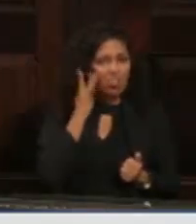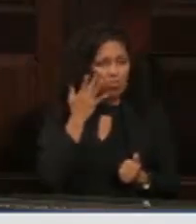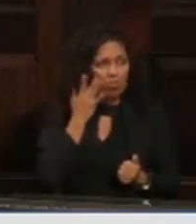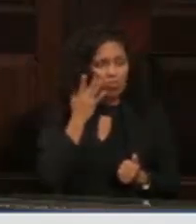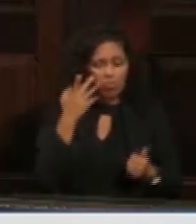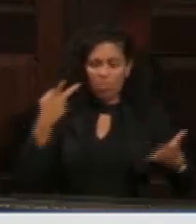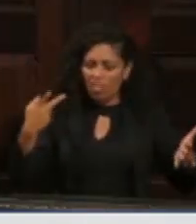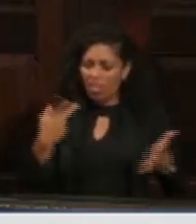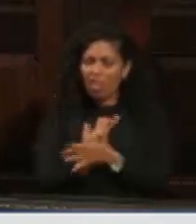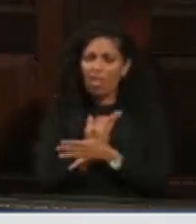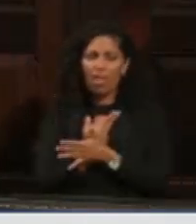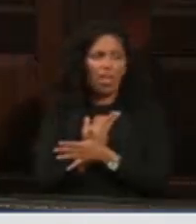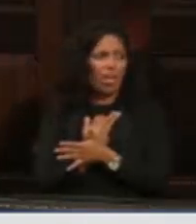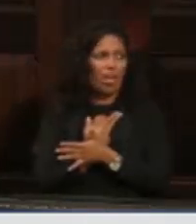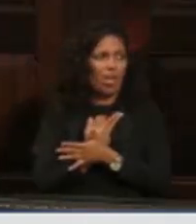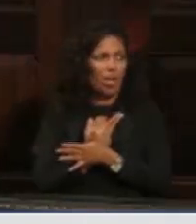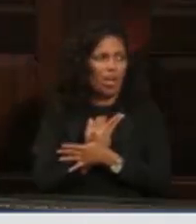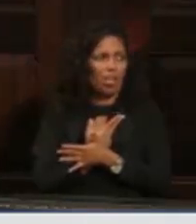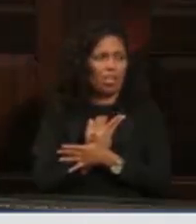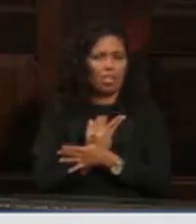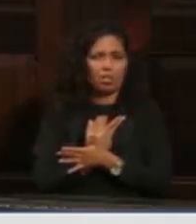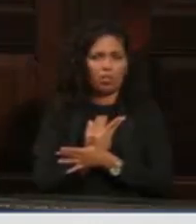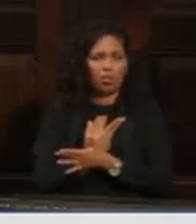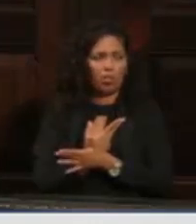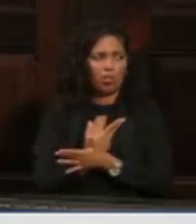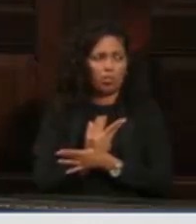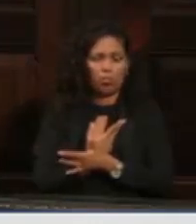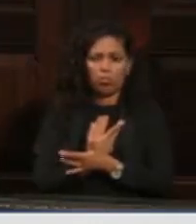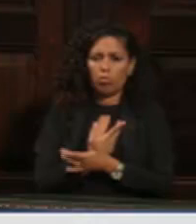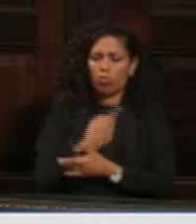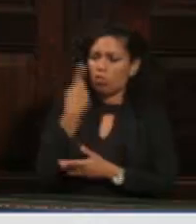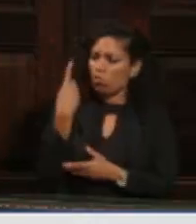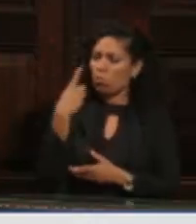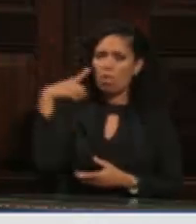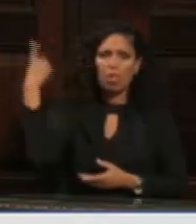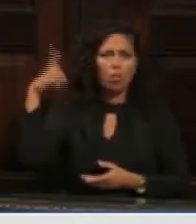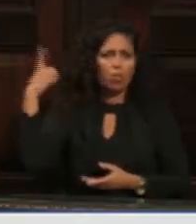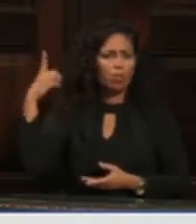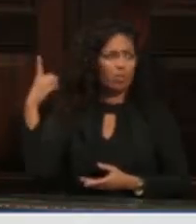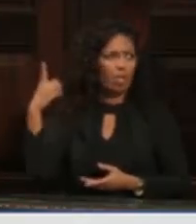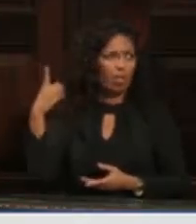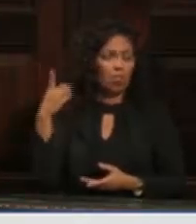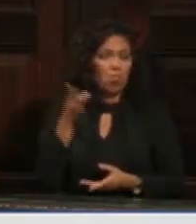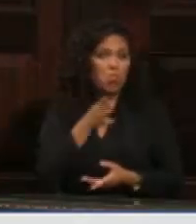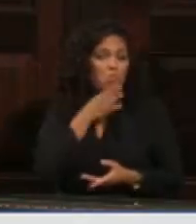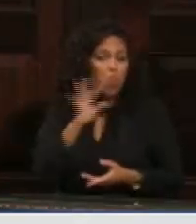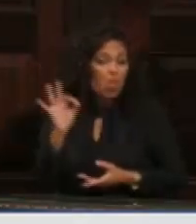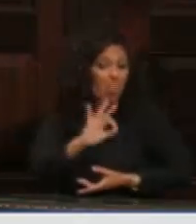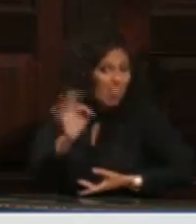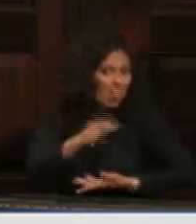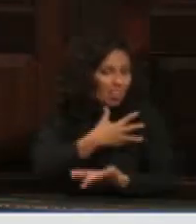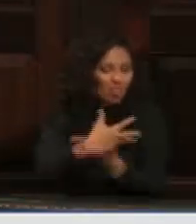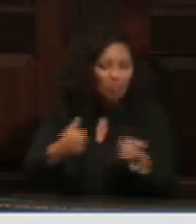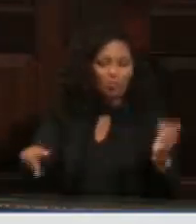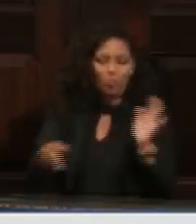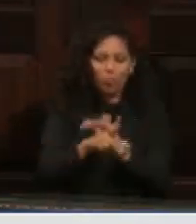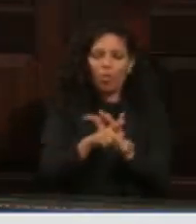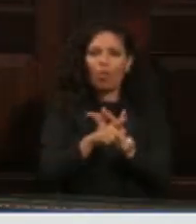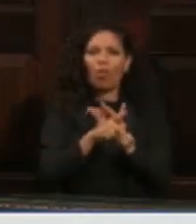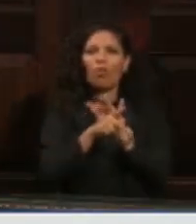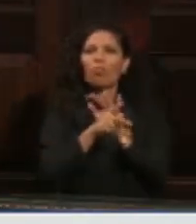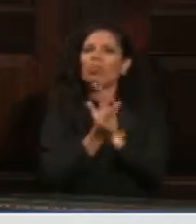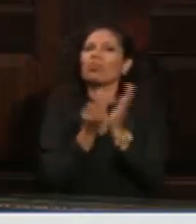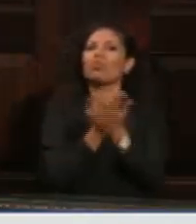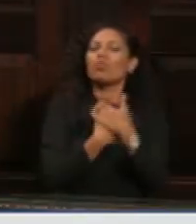absolutamente grave e desprovido de fundamento que uma deputada que desconhece o campo da educação, que não conhece